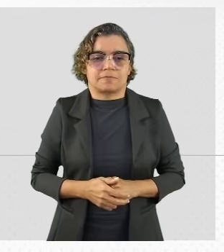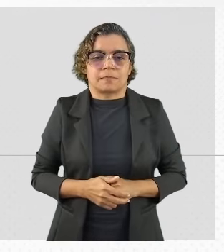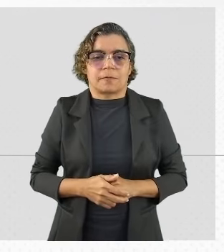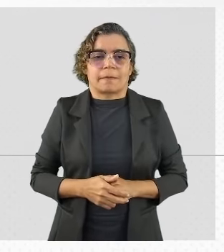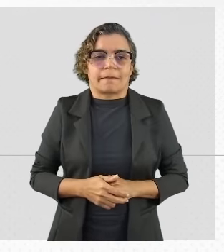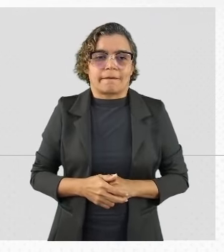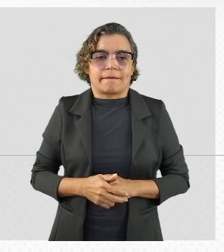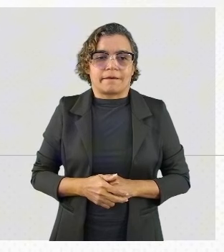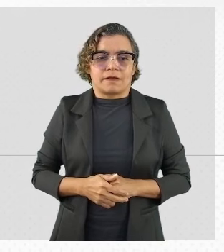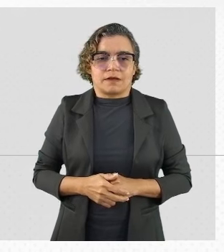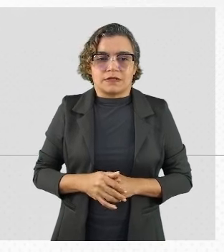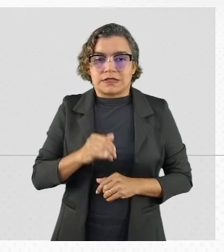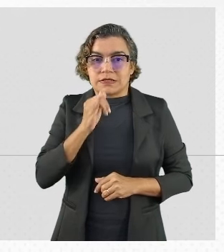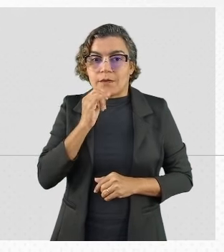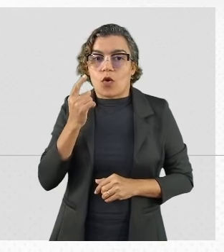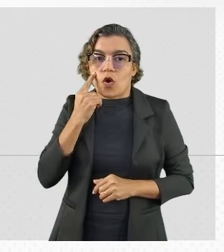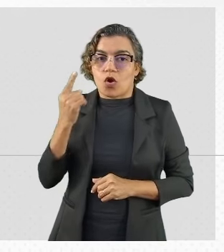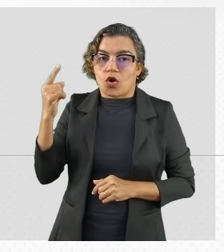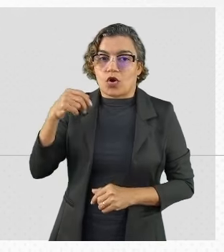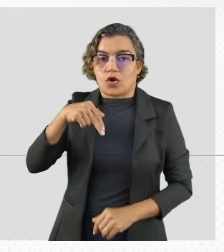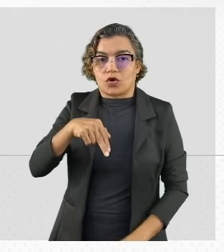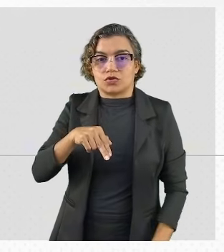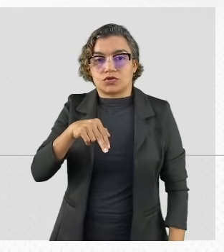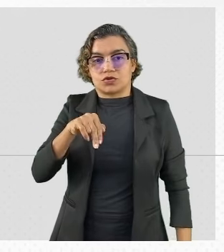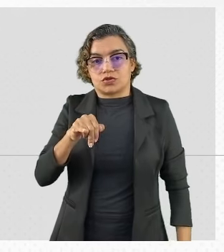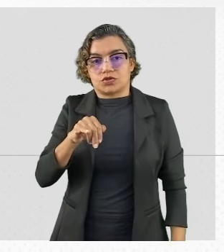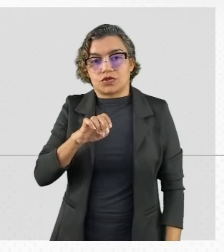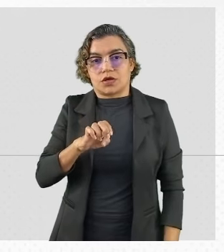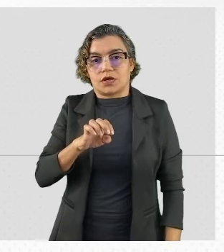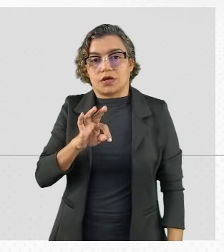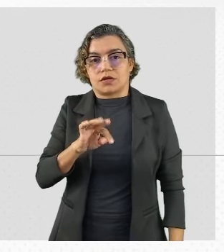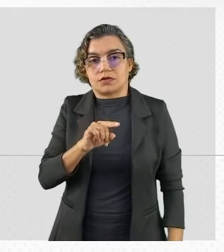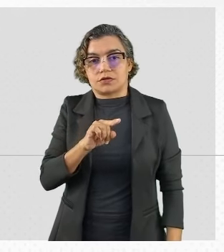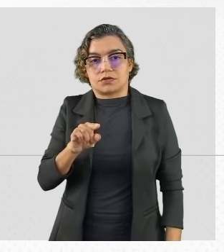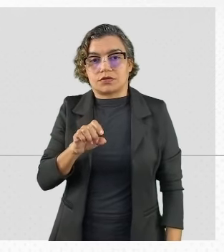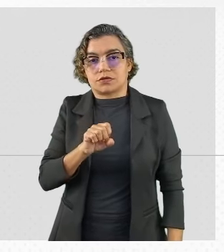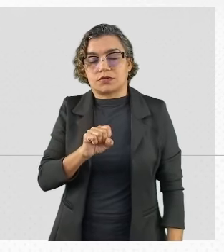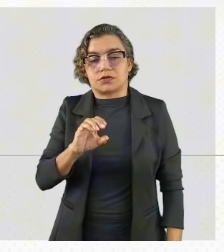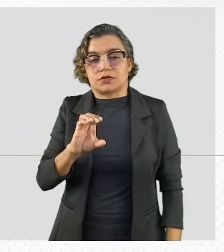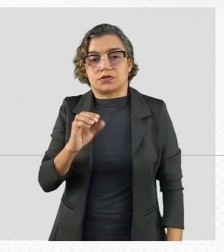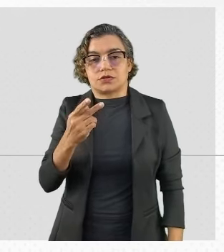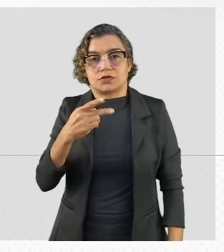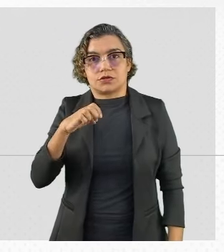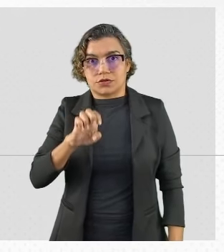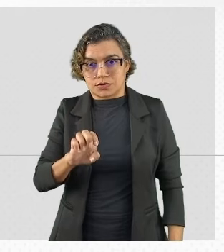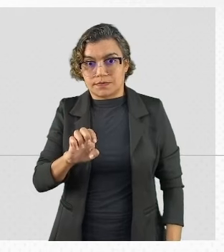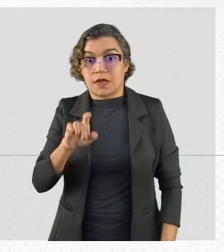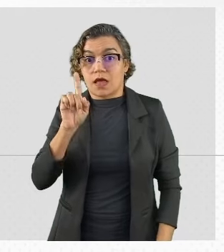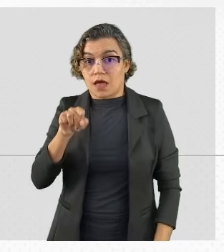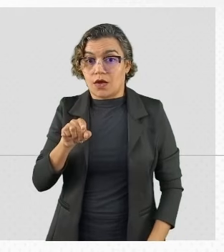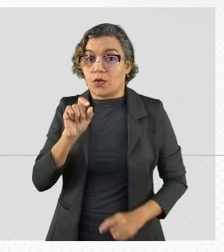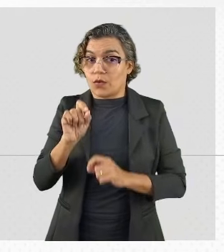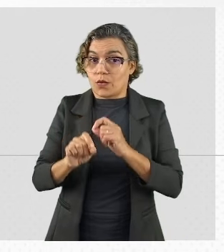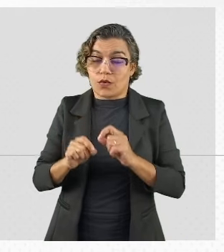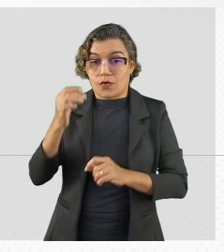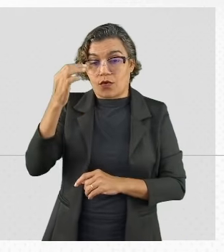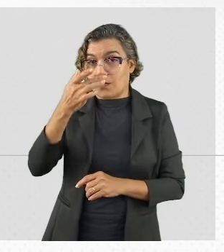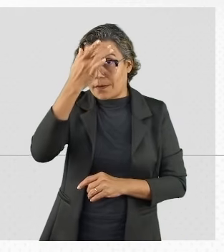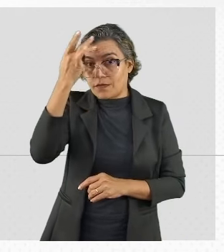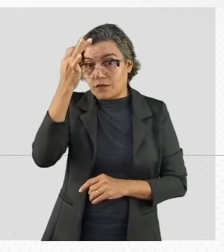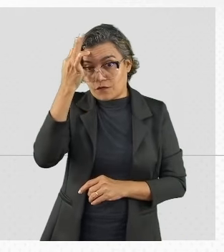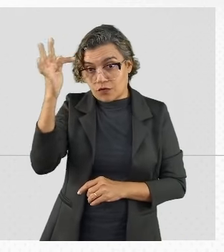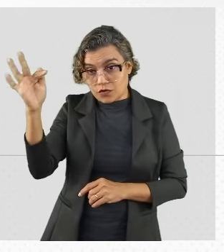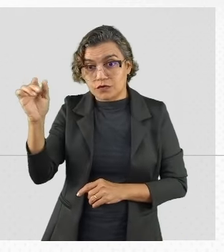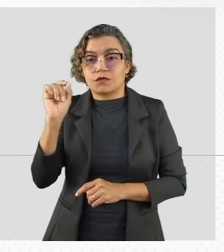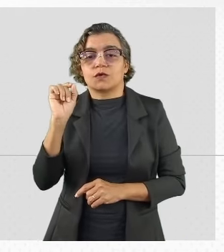O Nietzsche, ele é um filósofo ali entre a modernidade e a contemporaneidade. E, por